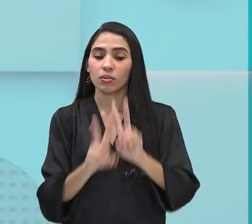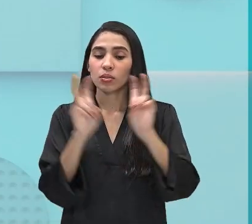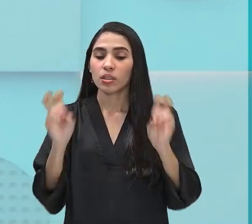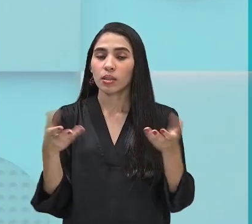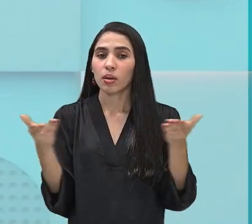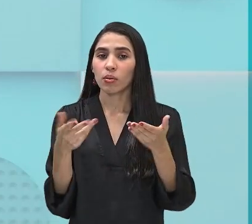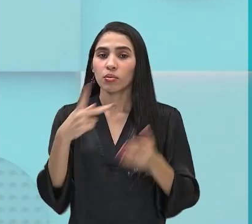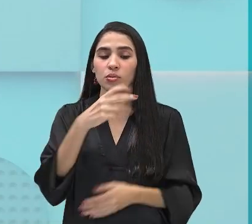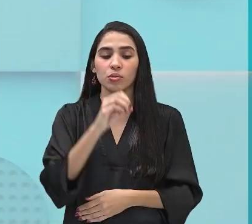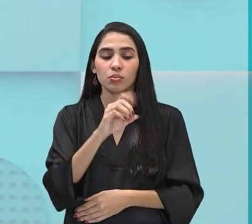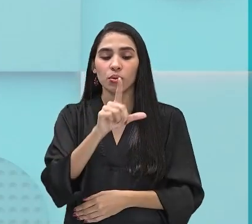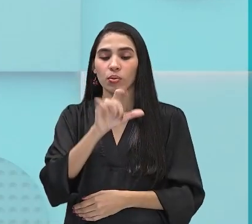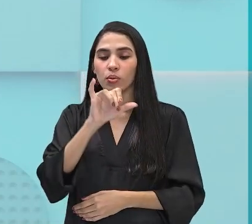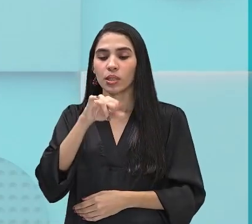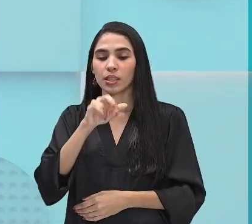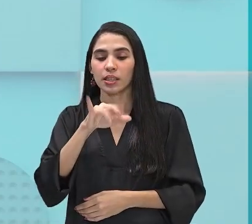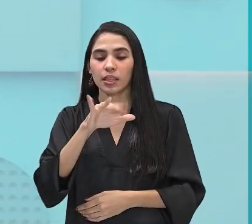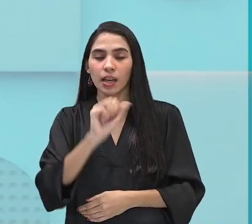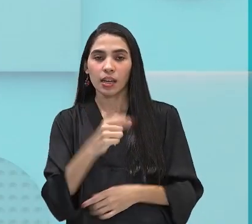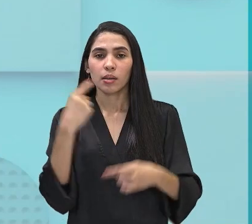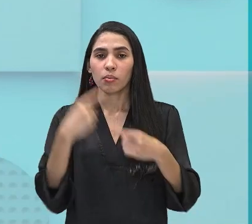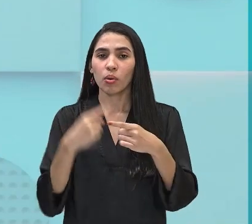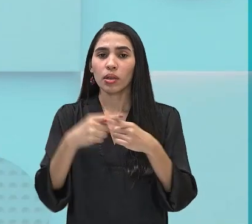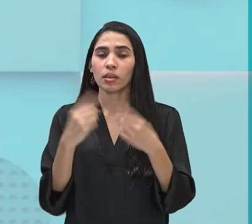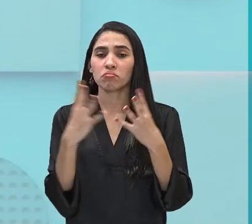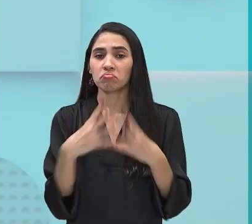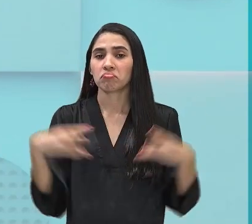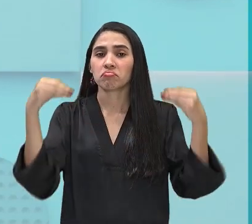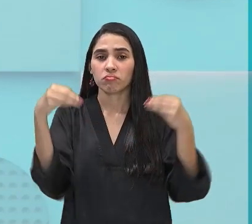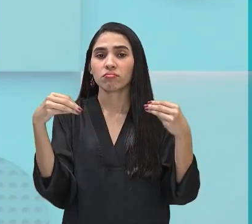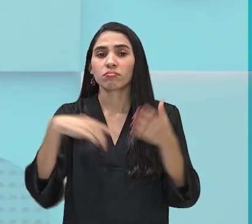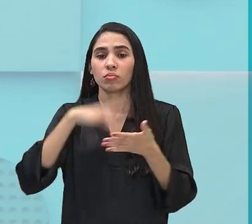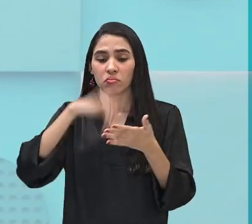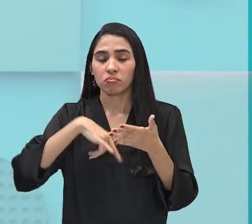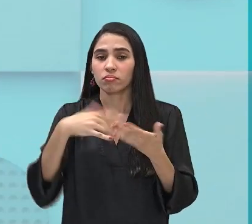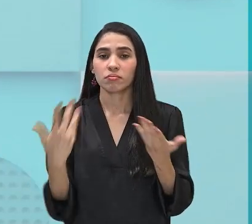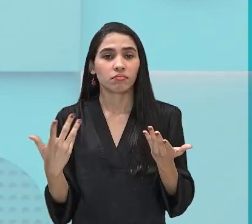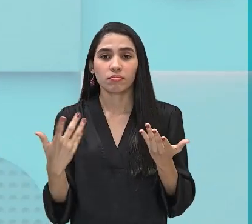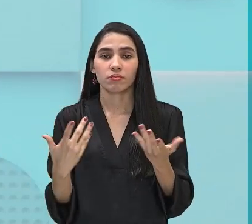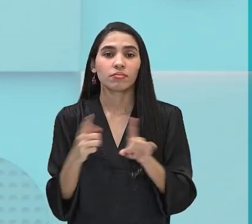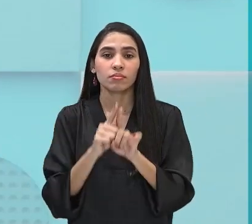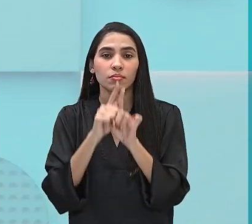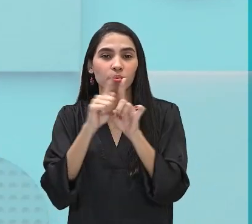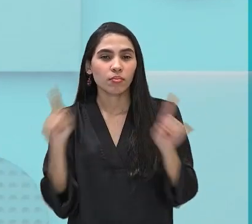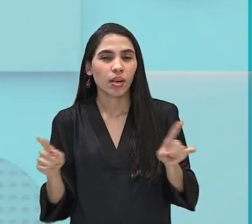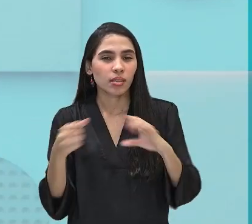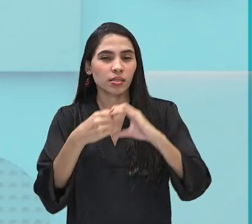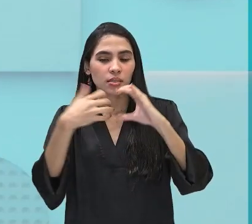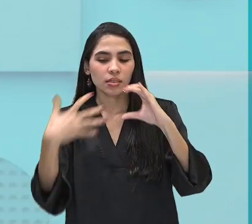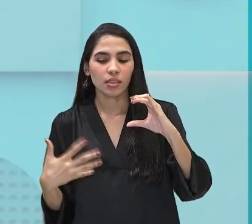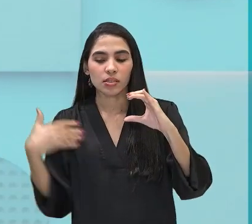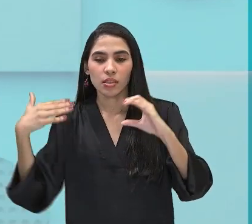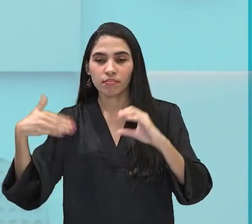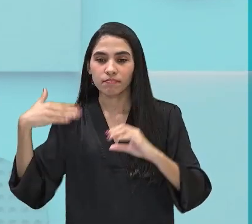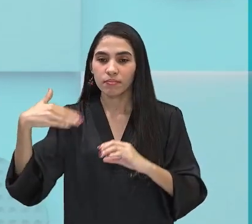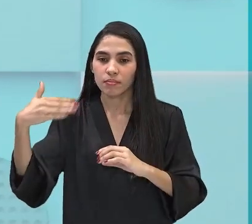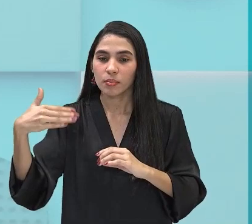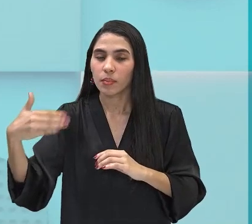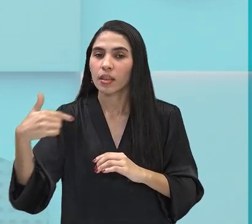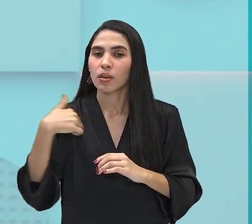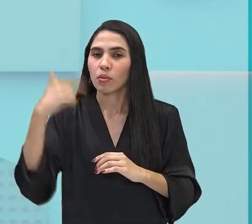com Apolinária, porque ela desapareceu da documentação, mas os fragmentos de sua vida que pude